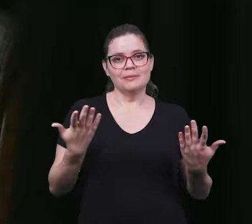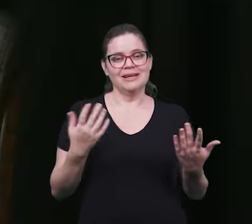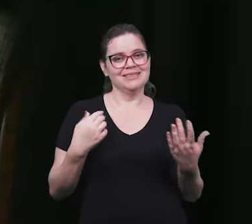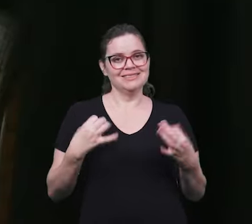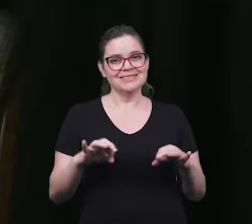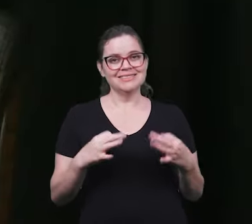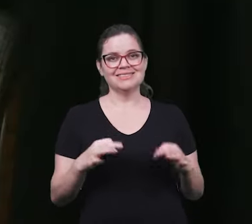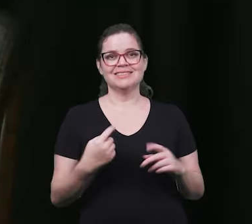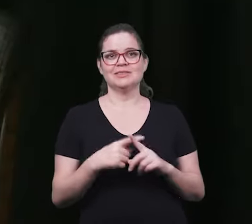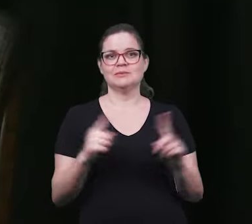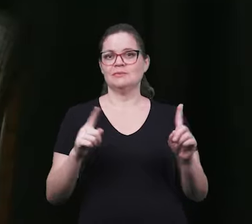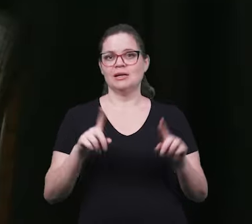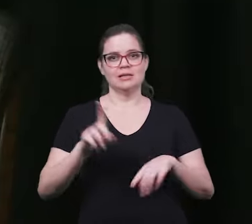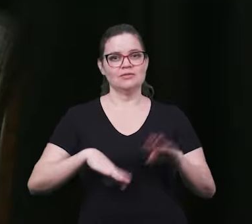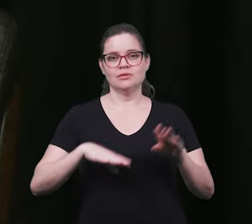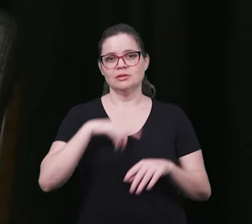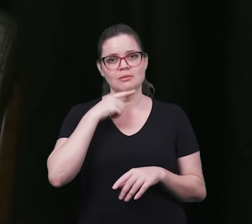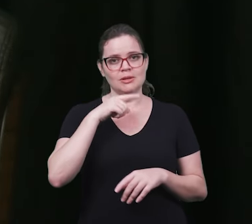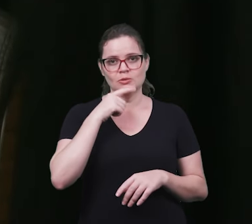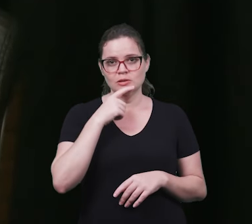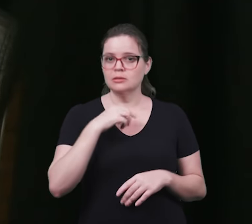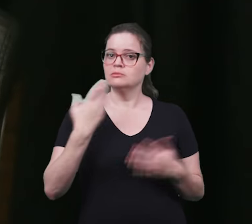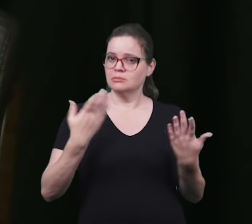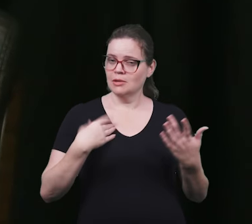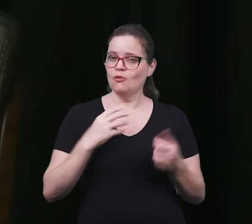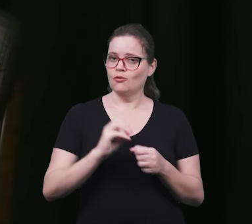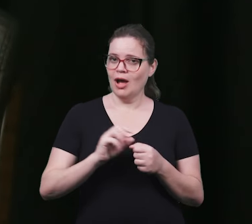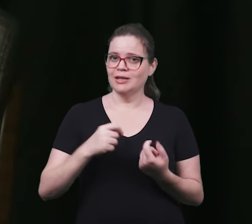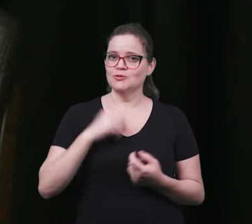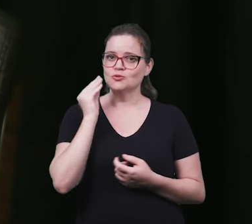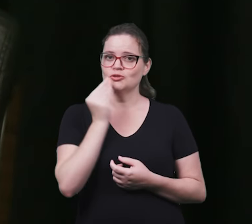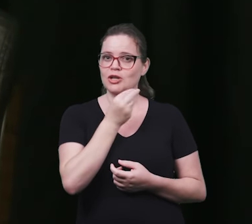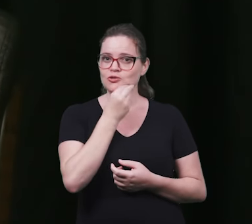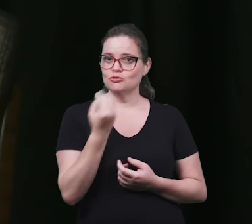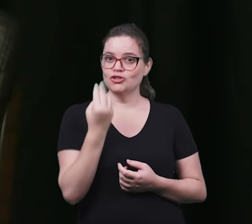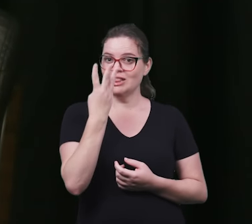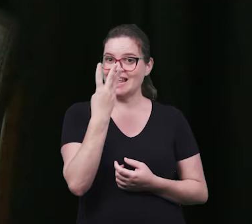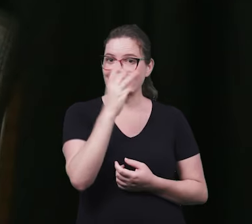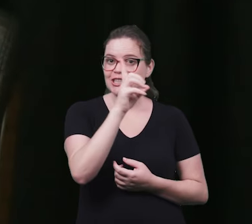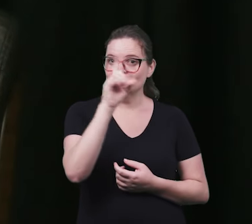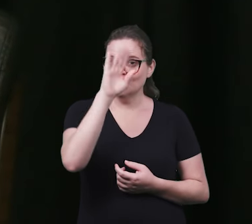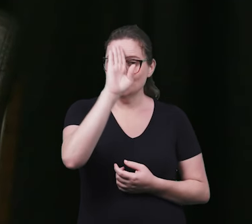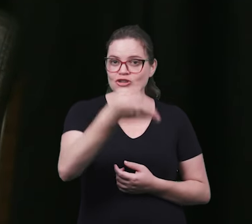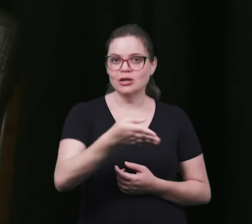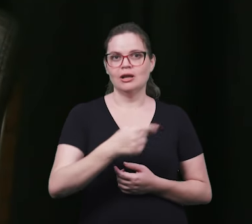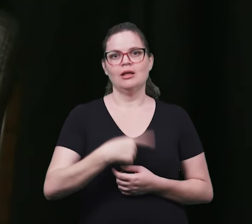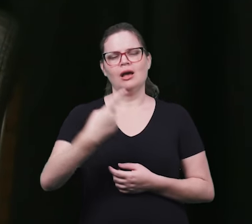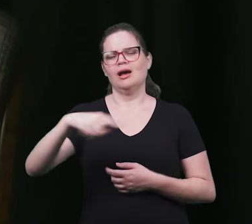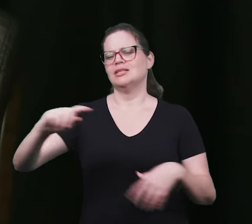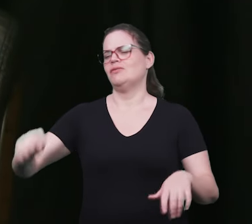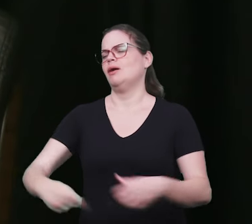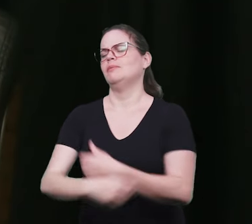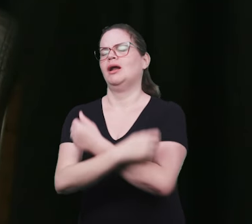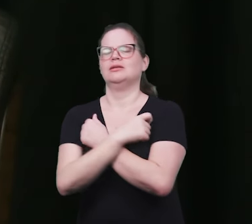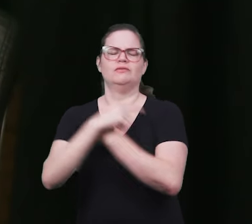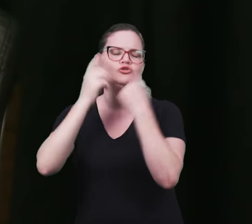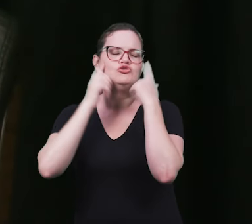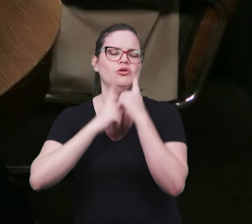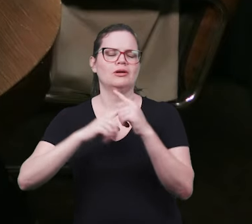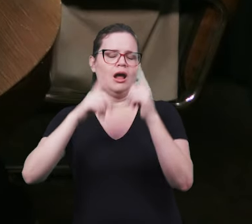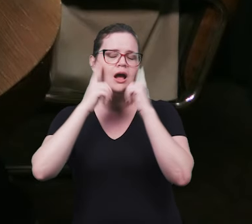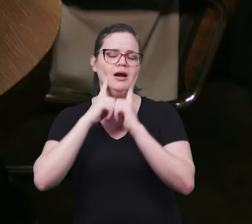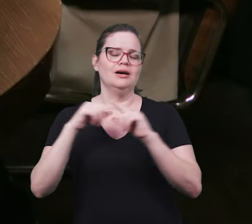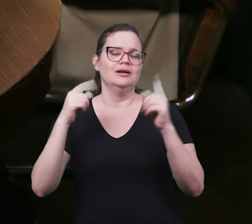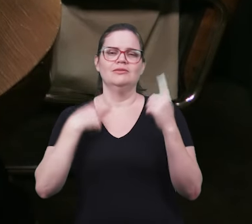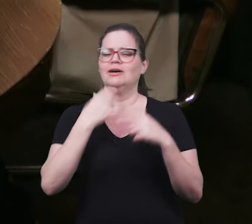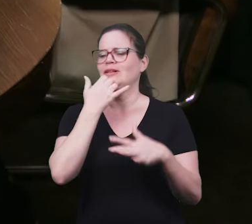amortecida. Mas às vezes também não dá certo. Faz um jejum de 72 horas. Depois de 72 horas, você vai lá, vai abraçar o irmão, vai chorar